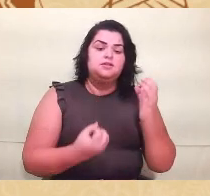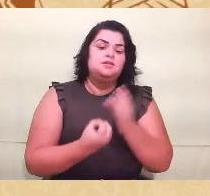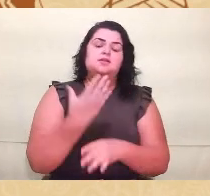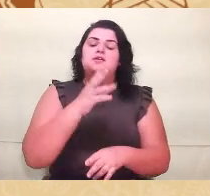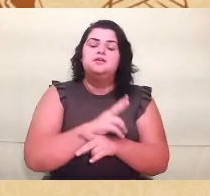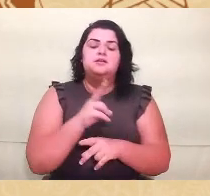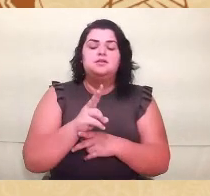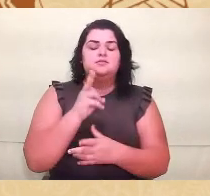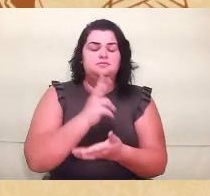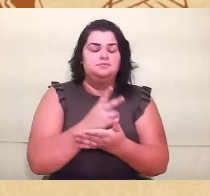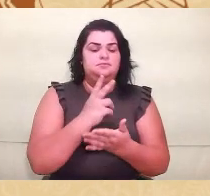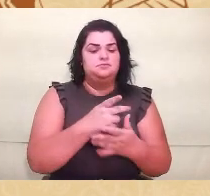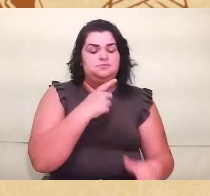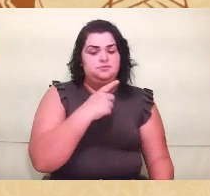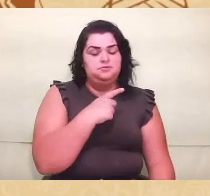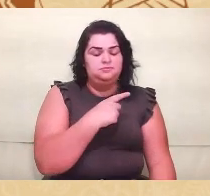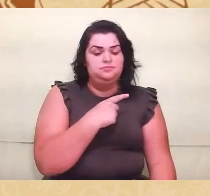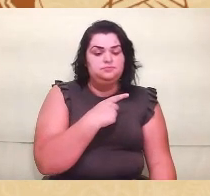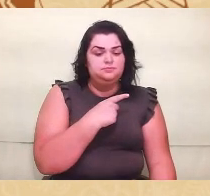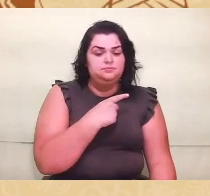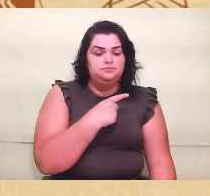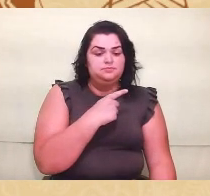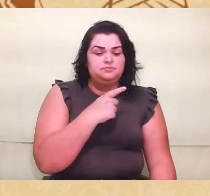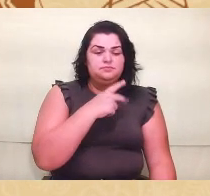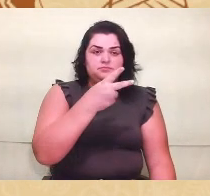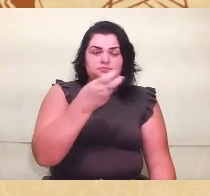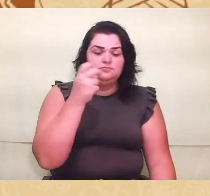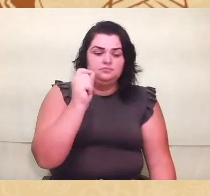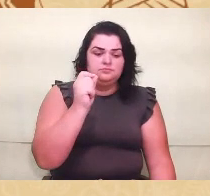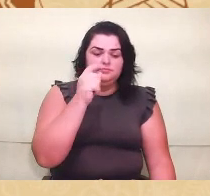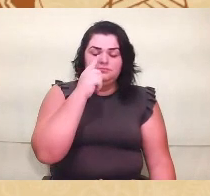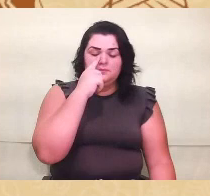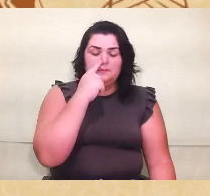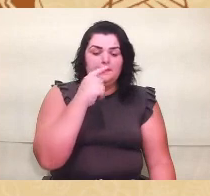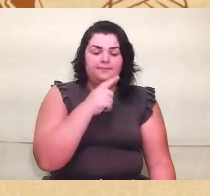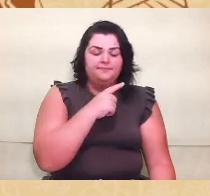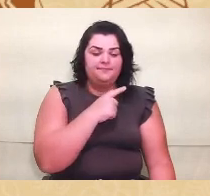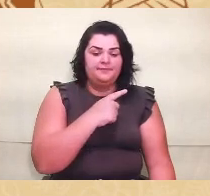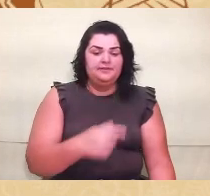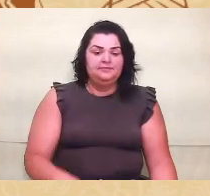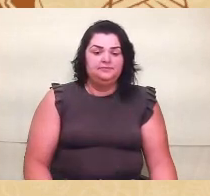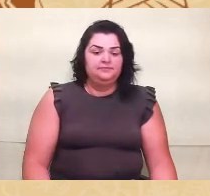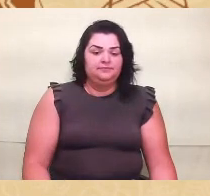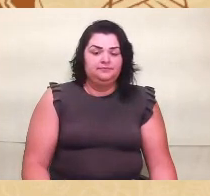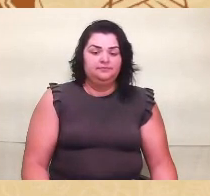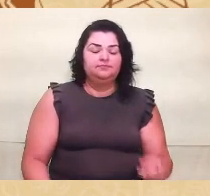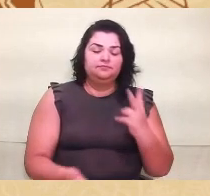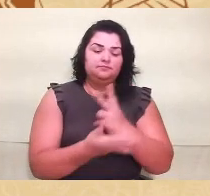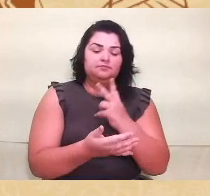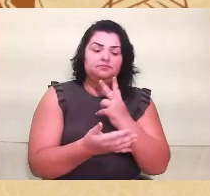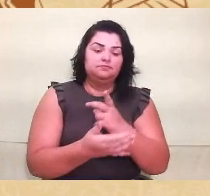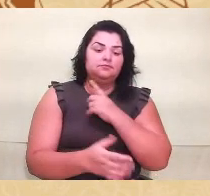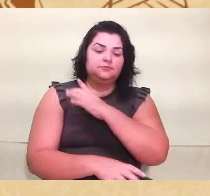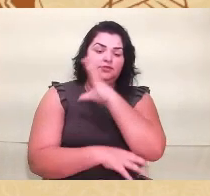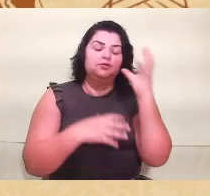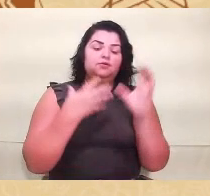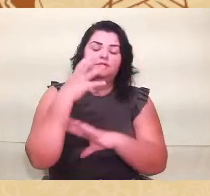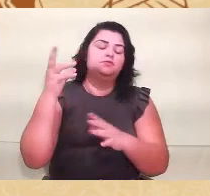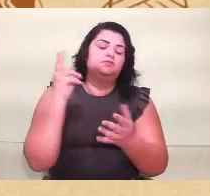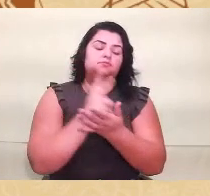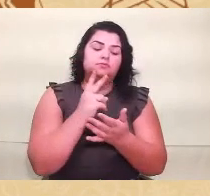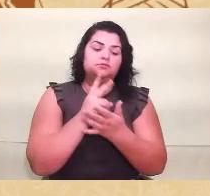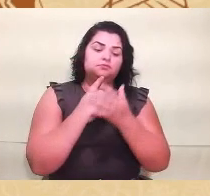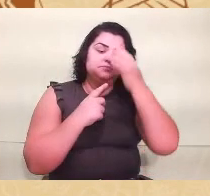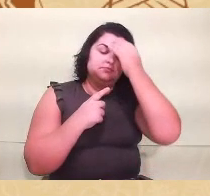essa forma física, eu vou ser um ser não humano dessa mesma natureza. Por isso que a natureza, para